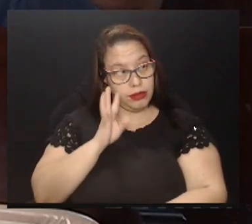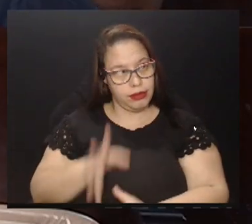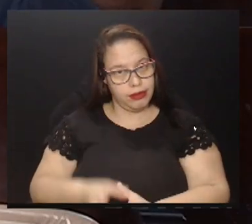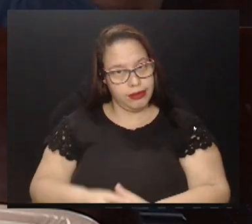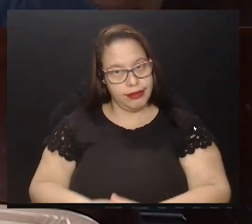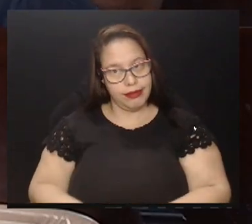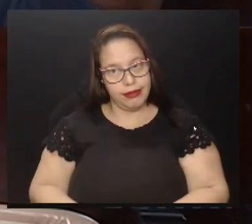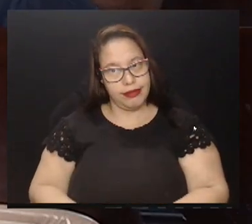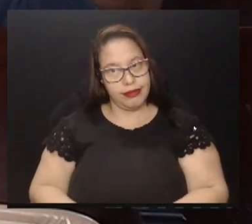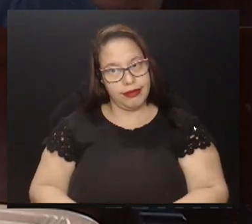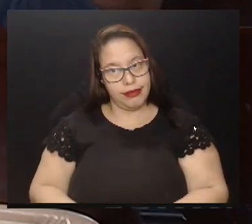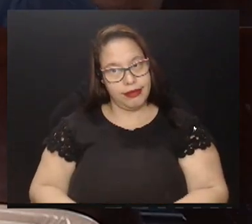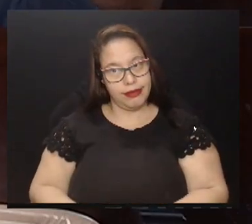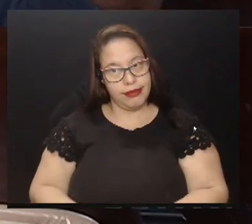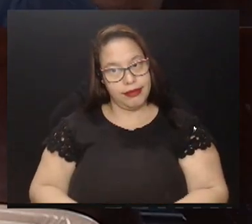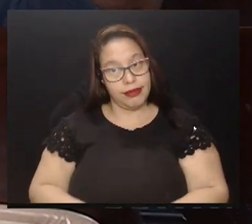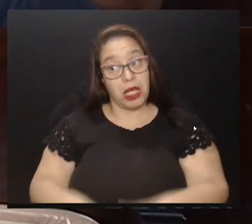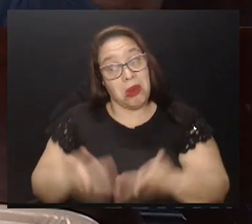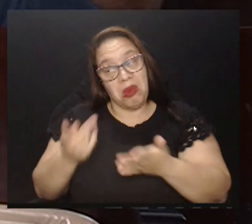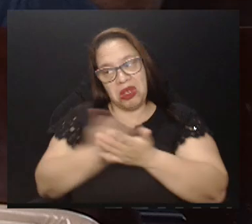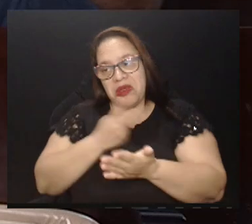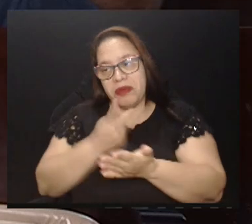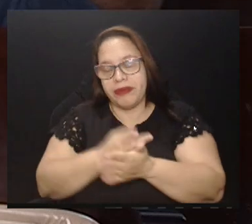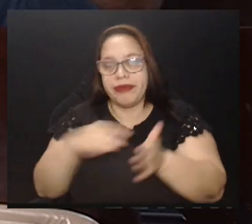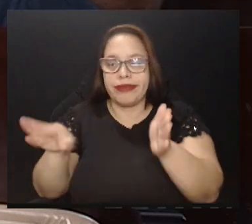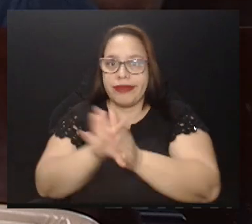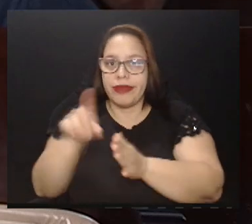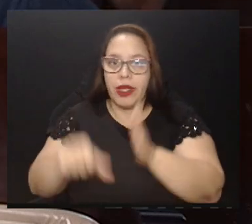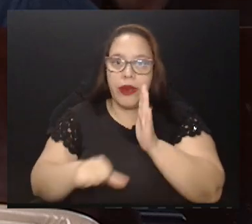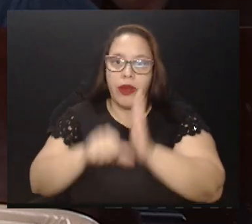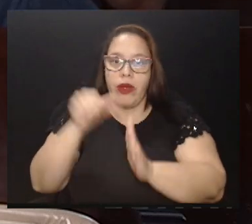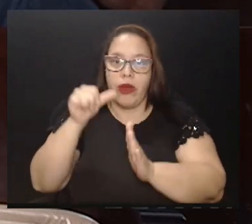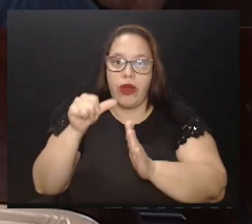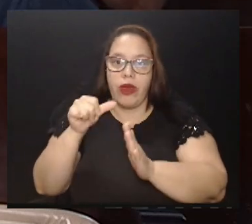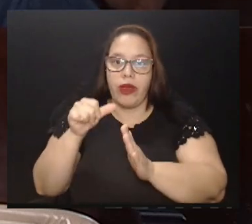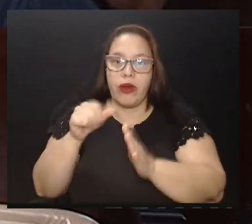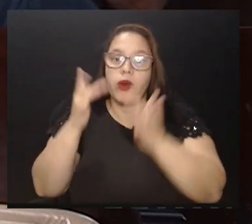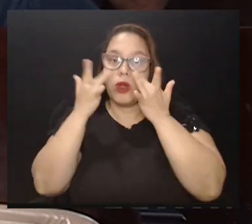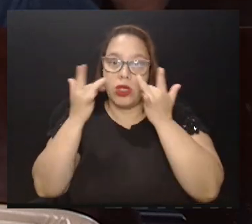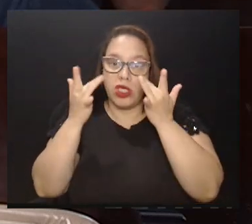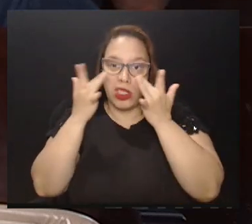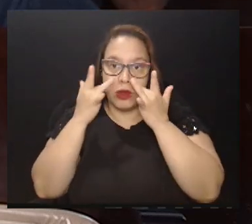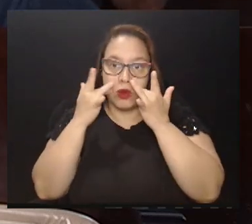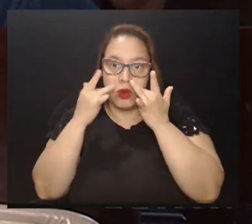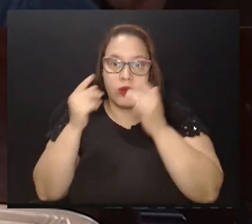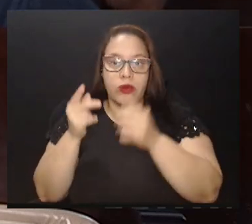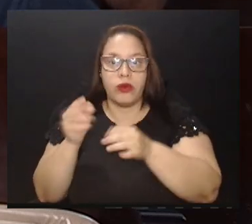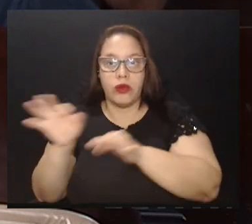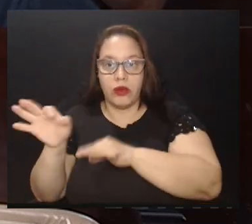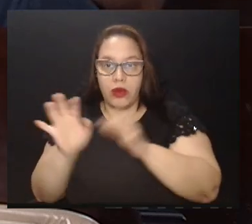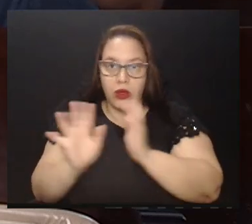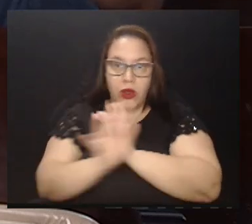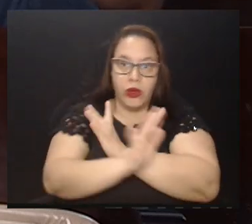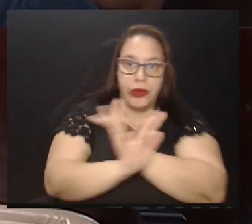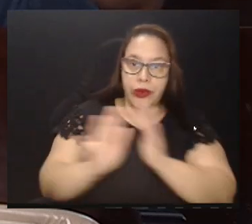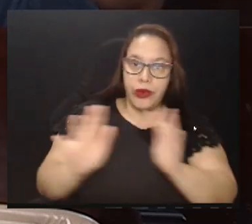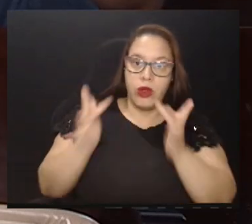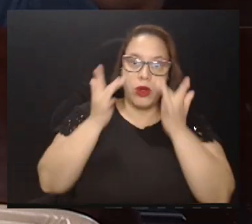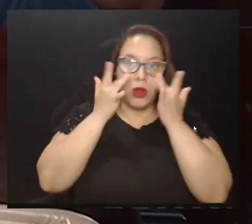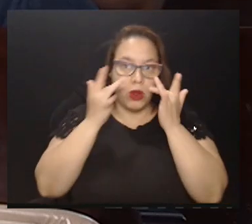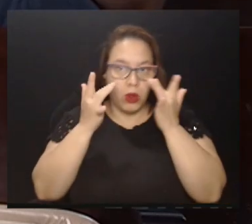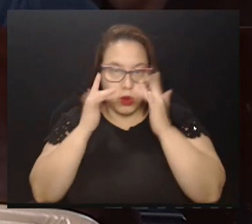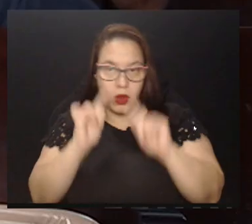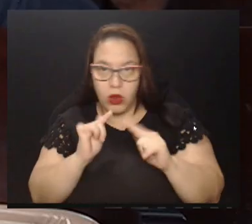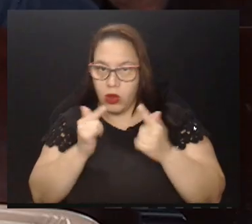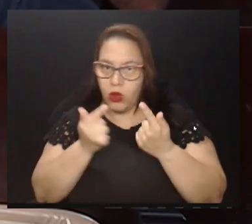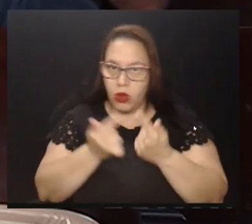daí, o que aconteceu? Eu cheguei aqui, o primeiro lugar que eu fui foi no teatro. Comecei a frequentar os teatros, os grupos amadores, os grupos